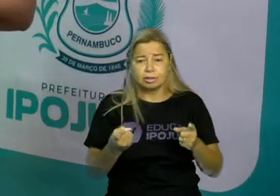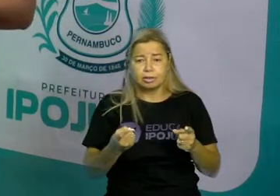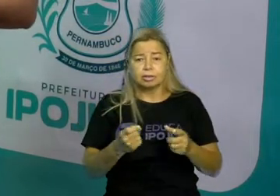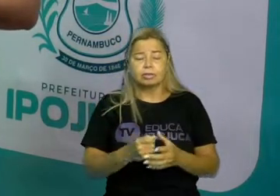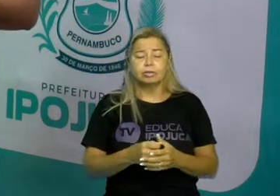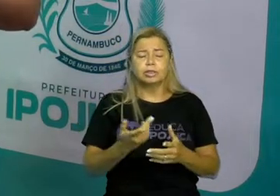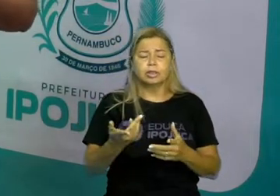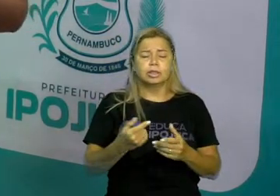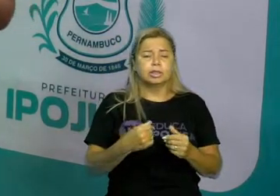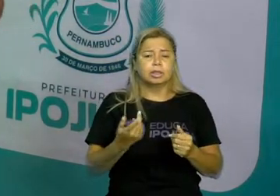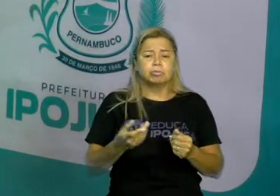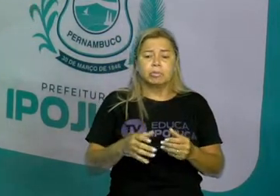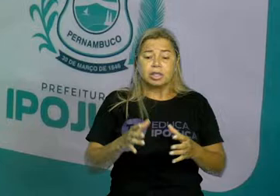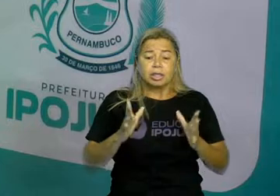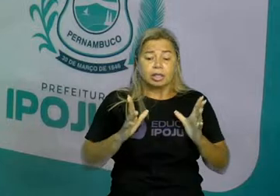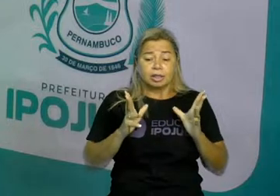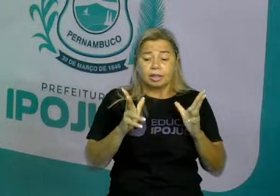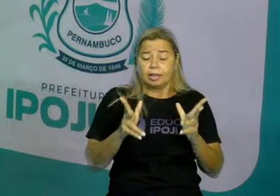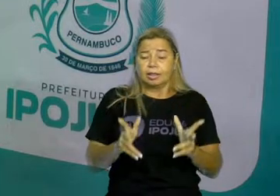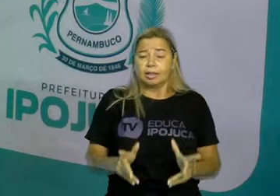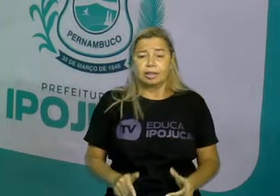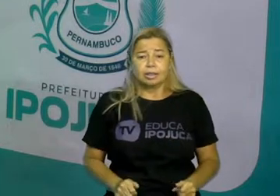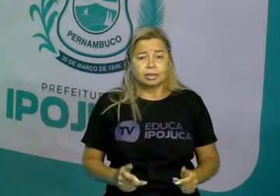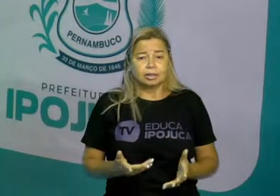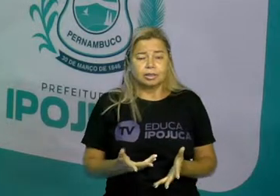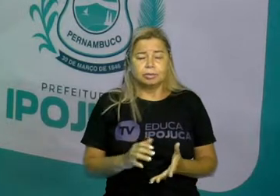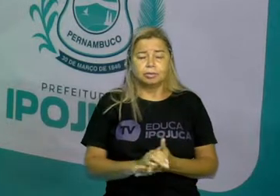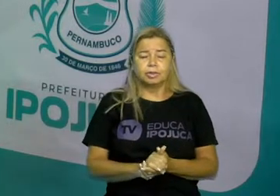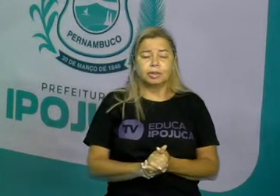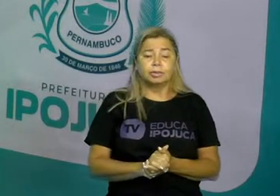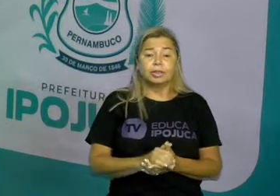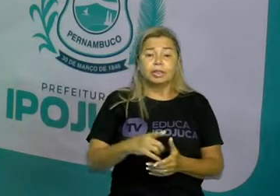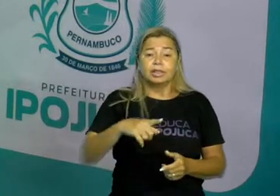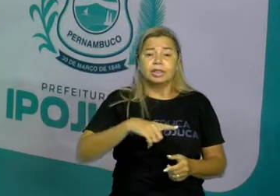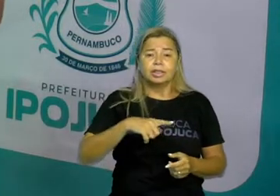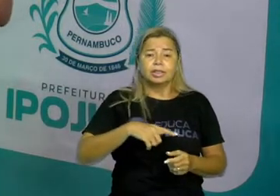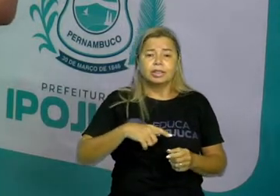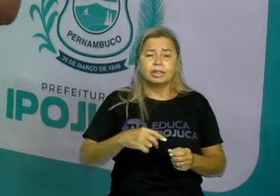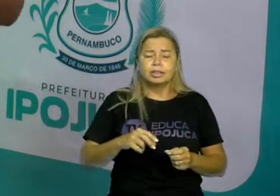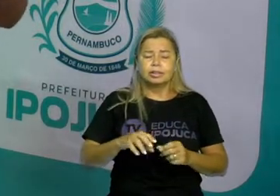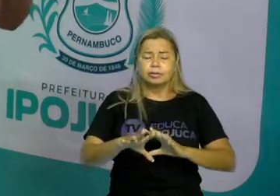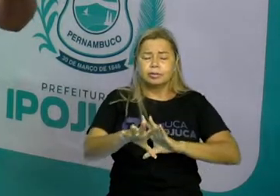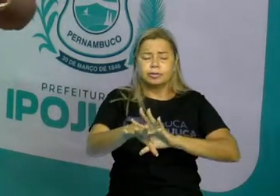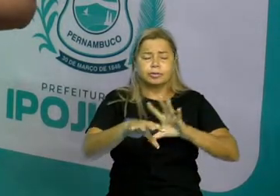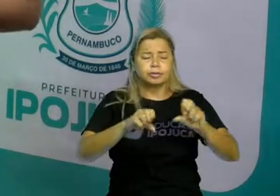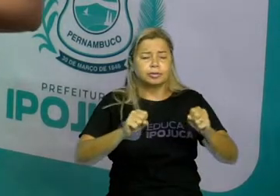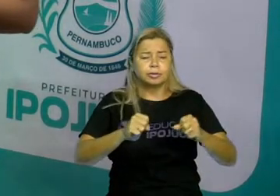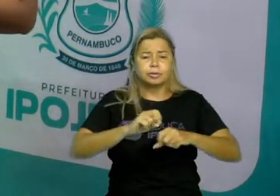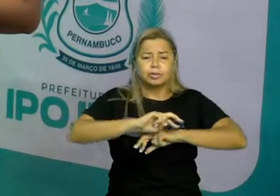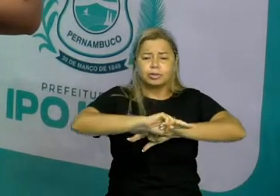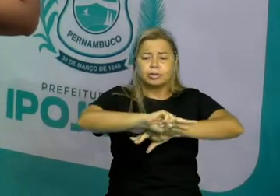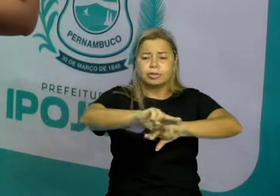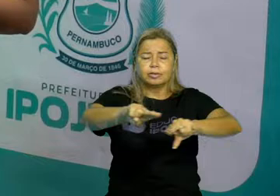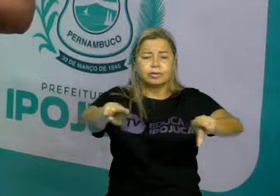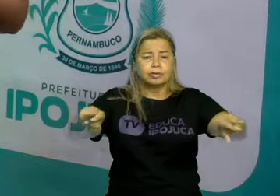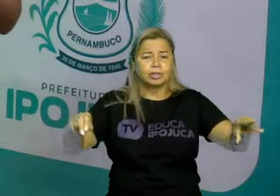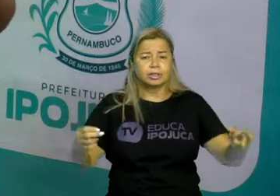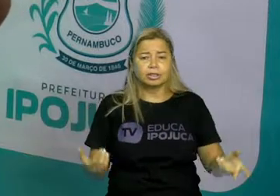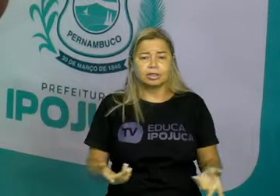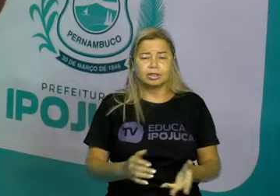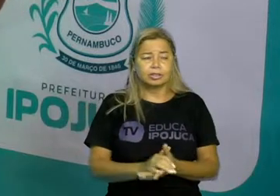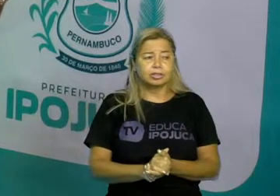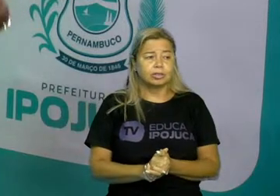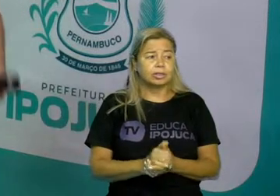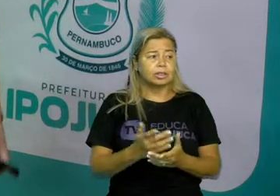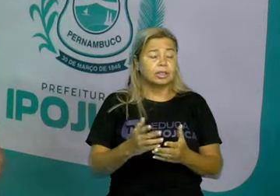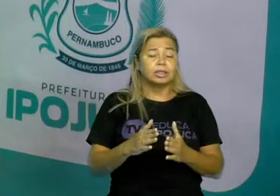e variada. Aqui a gente tem uma forma de um desenho, né, com linhas. As principais propriedades das